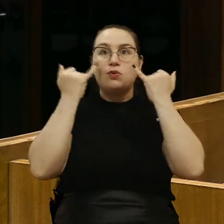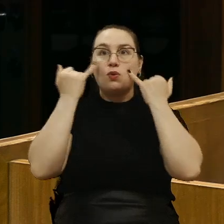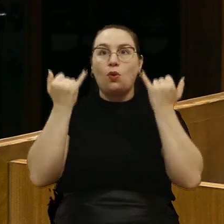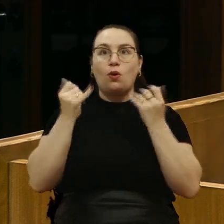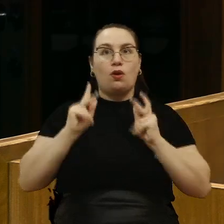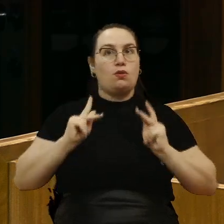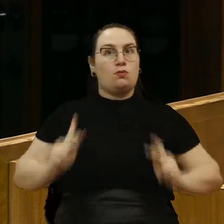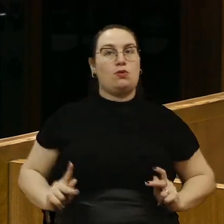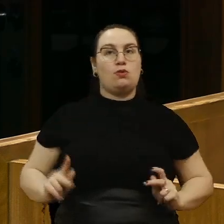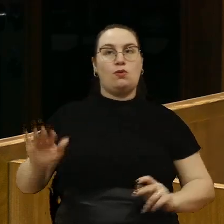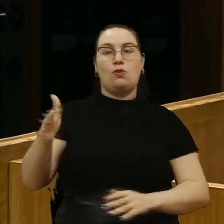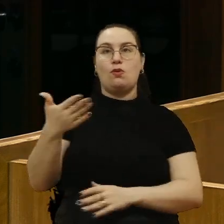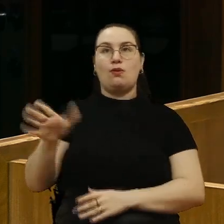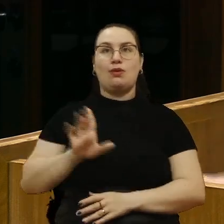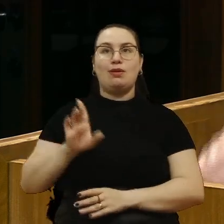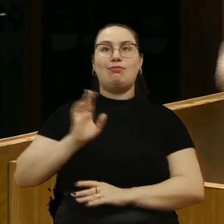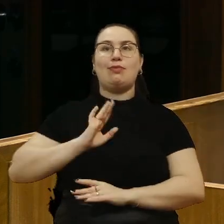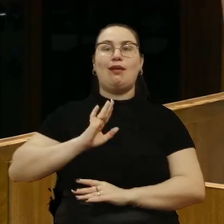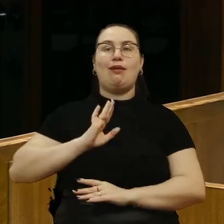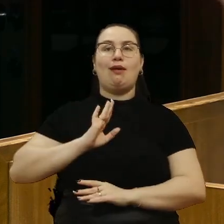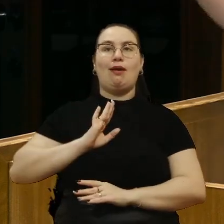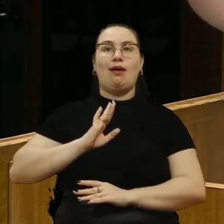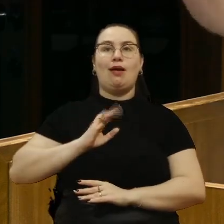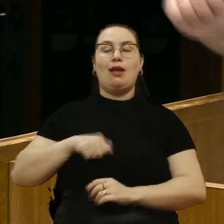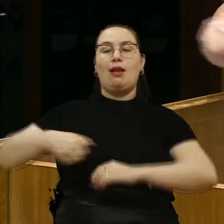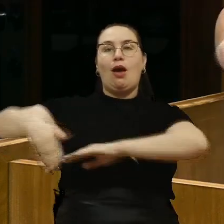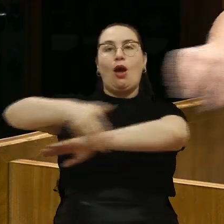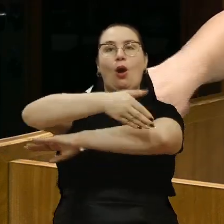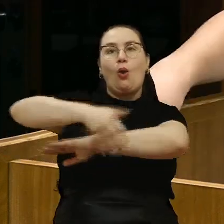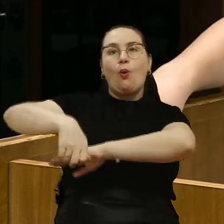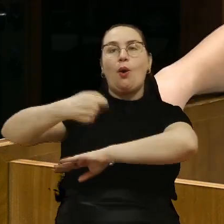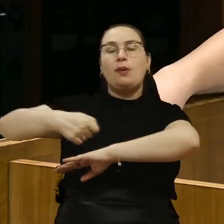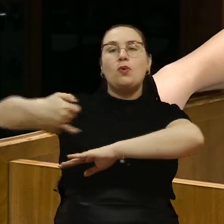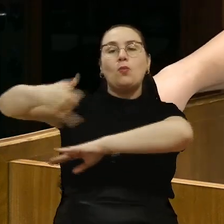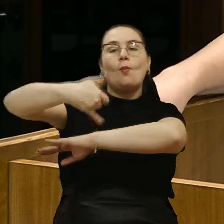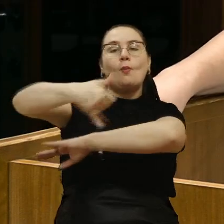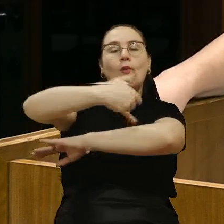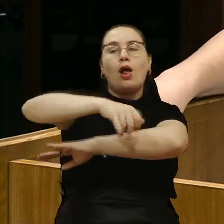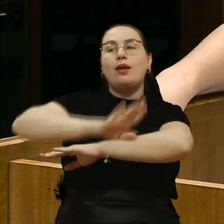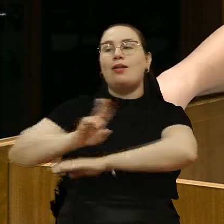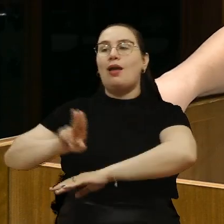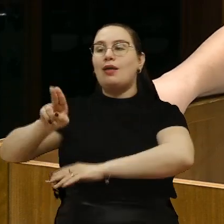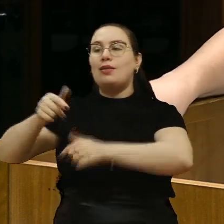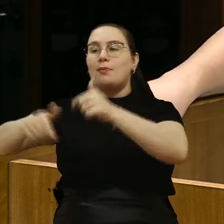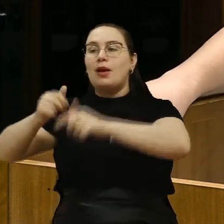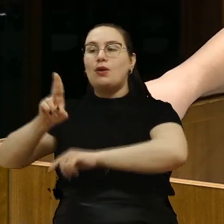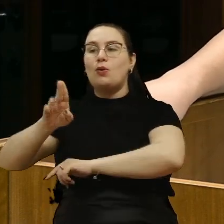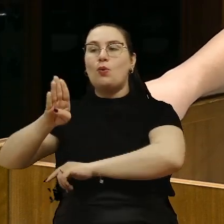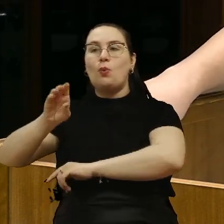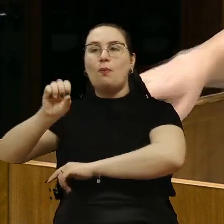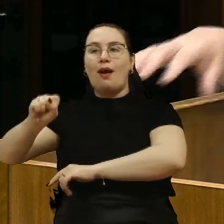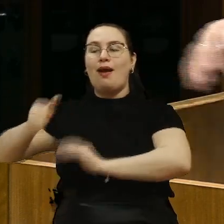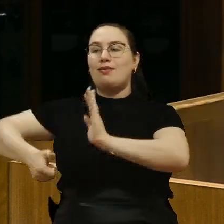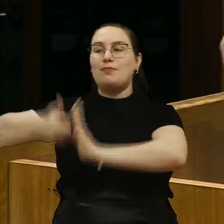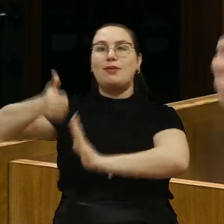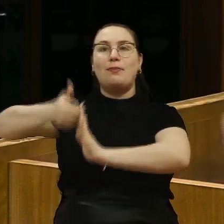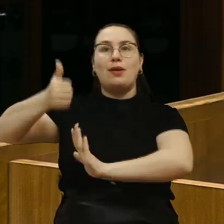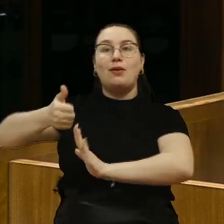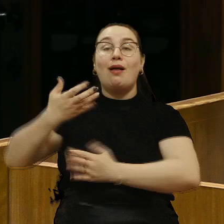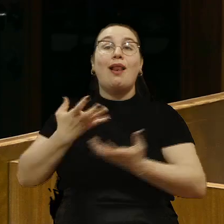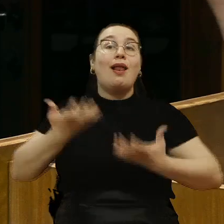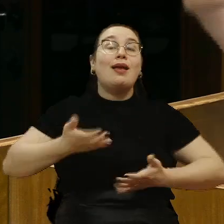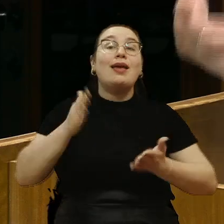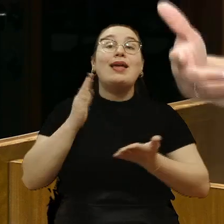pessoa, muitas vezes, que está lá na ponta, lá na rua que precisa do asfalto, lá na UBS que precisa da melhoria, ela quer